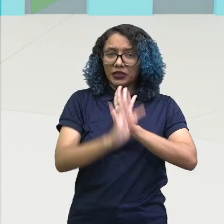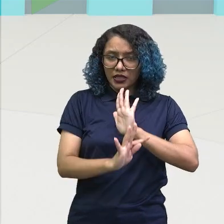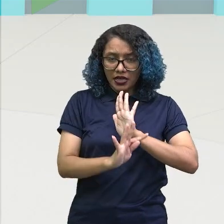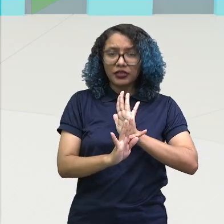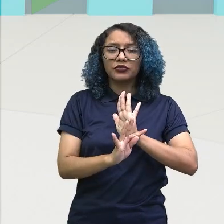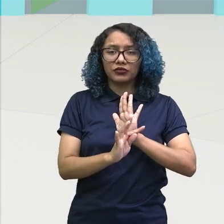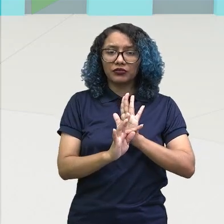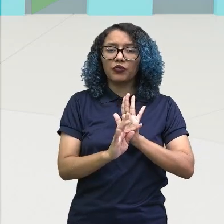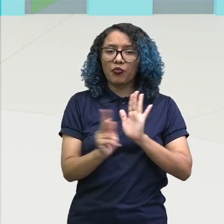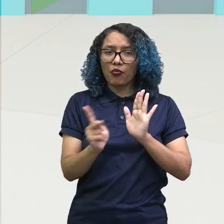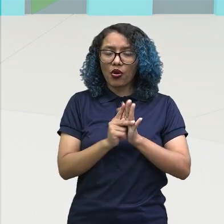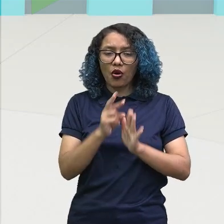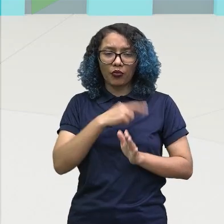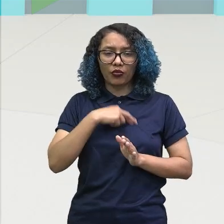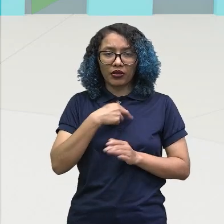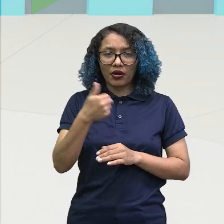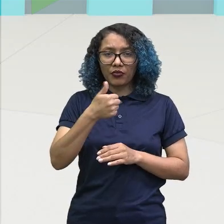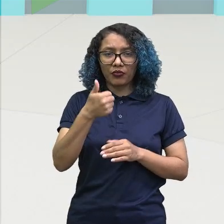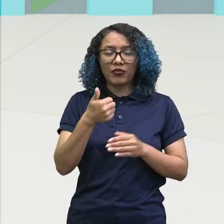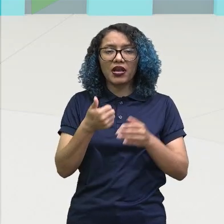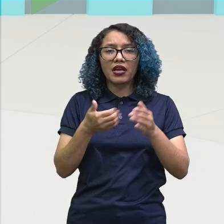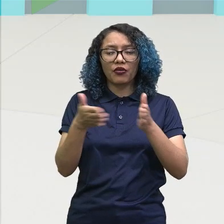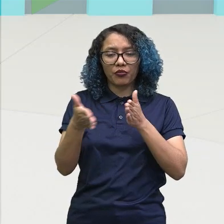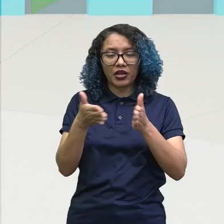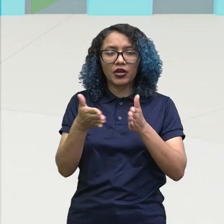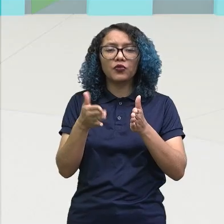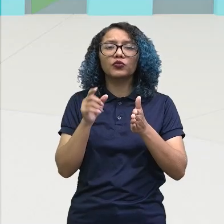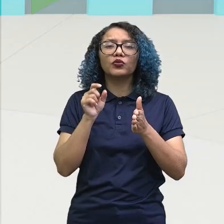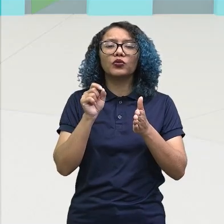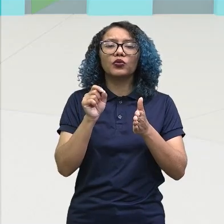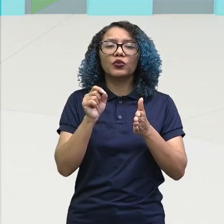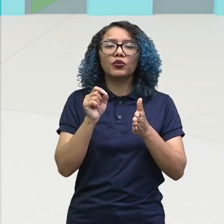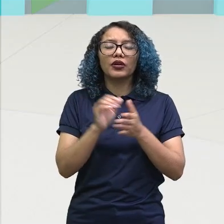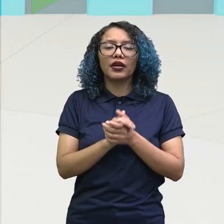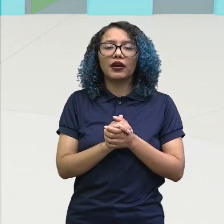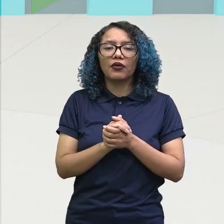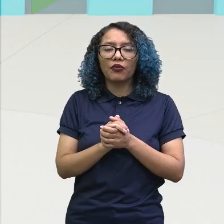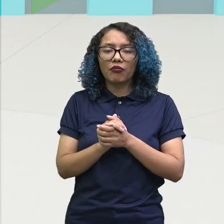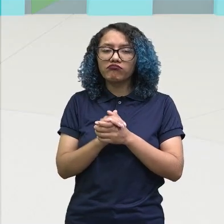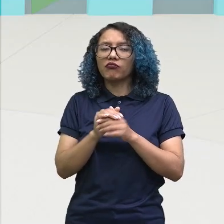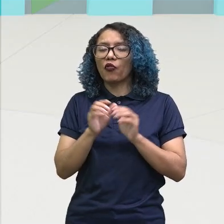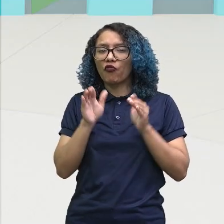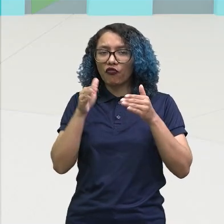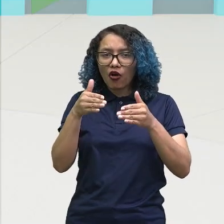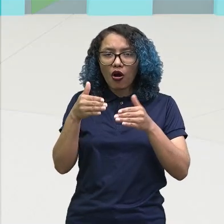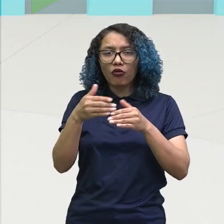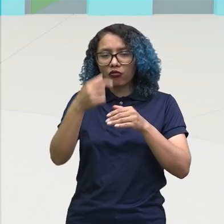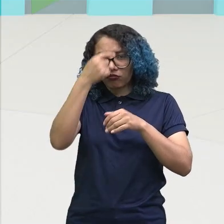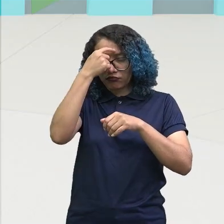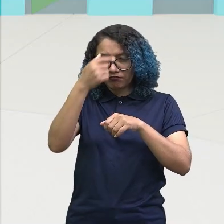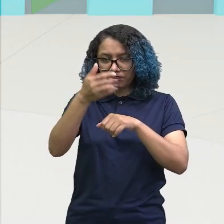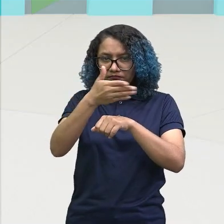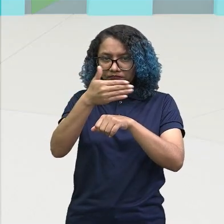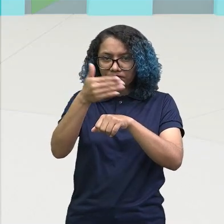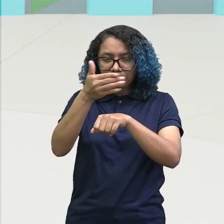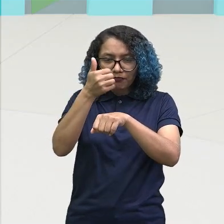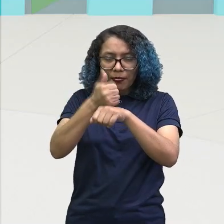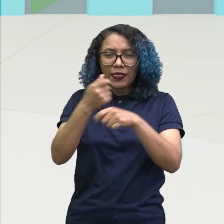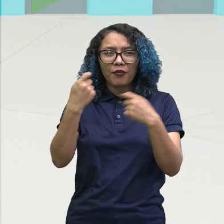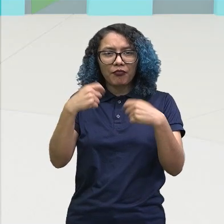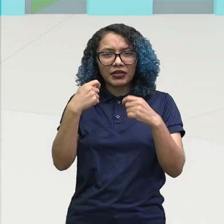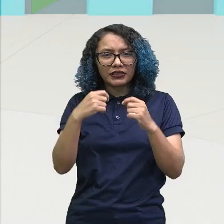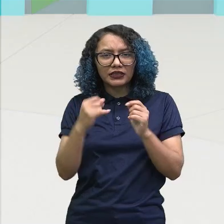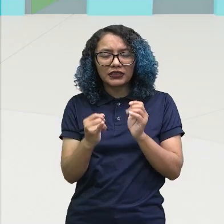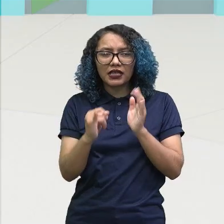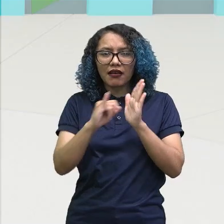gente vai ter ali a primeira geração do romantismo, por exemplo, que é o nacionalismo. As pessoas precisam buscar a identidade